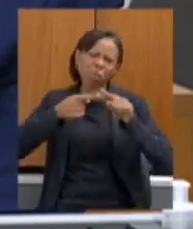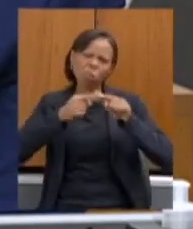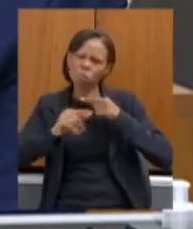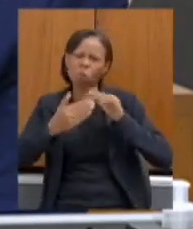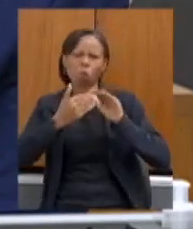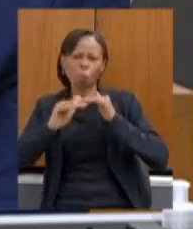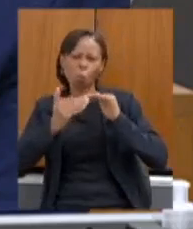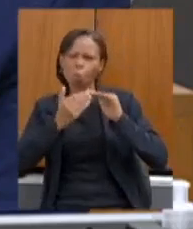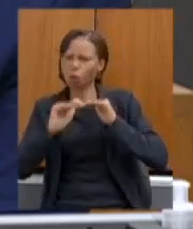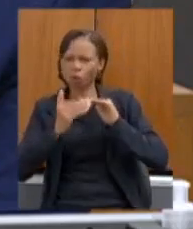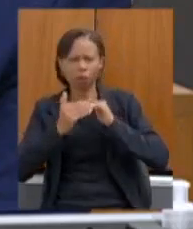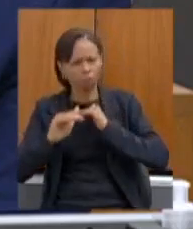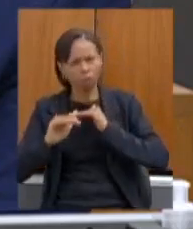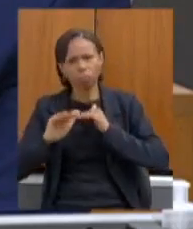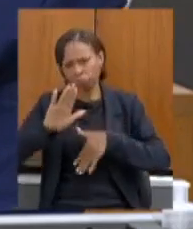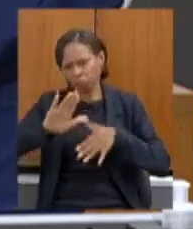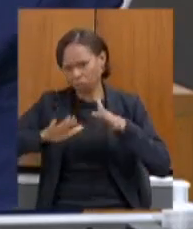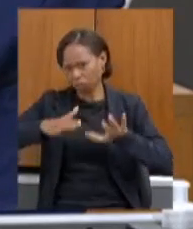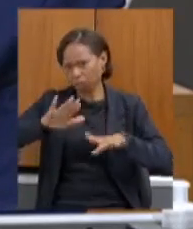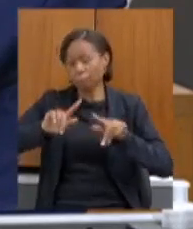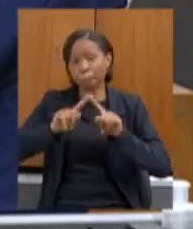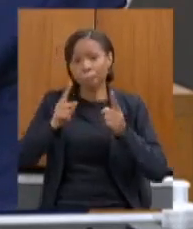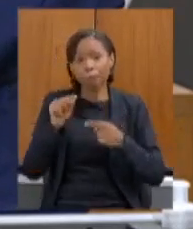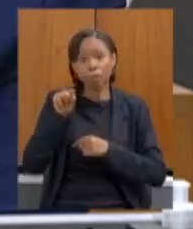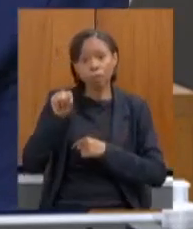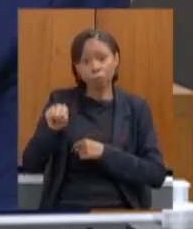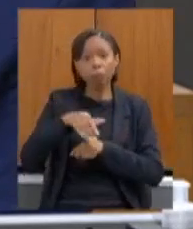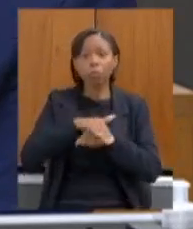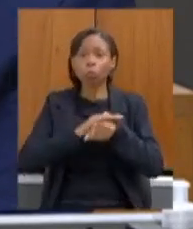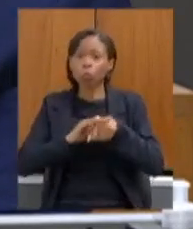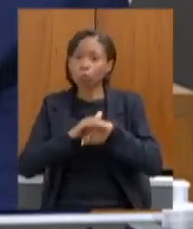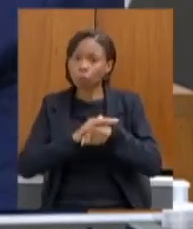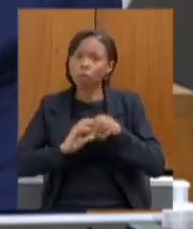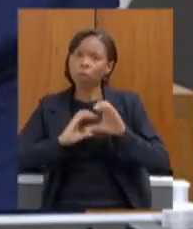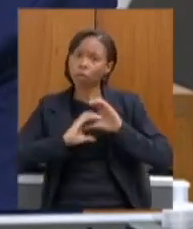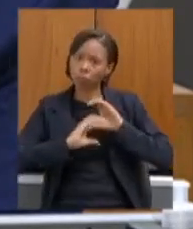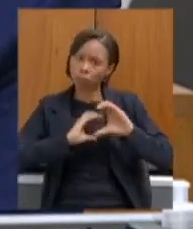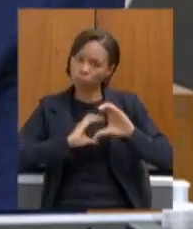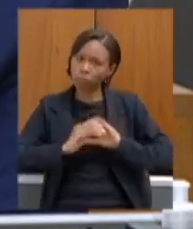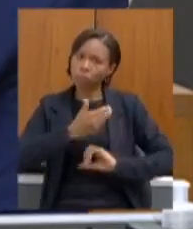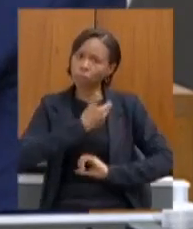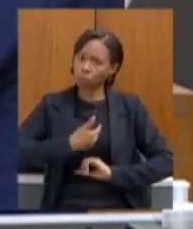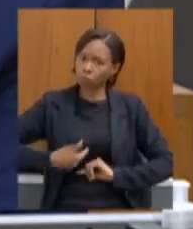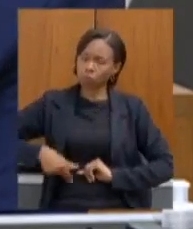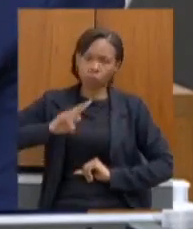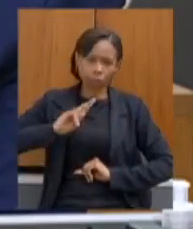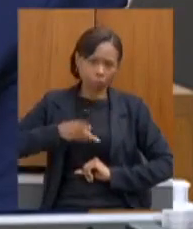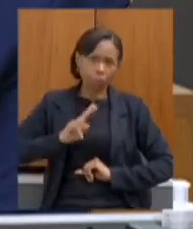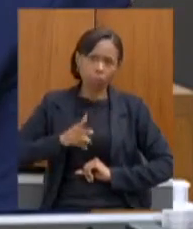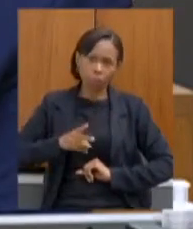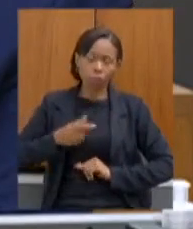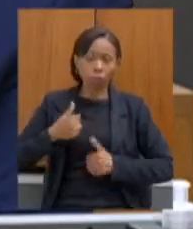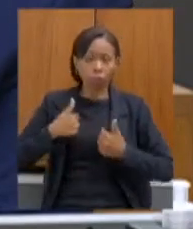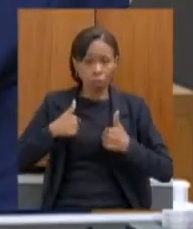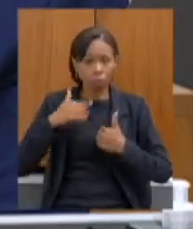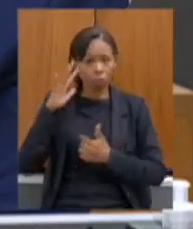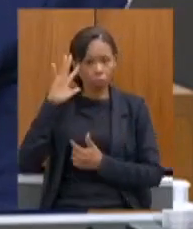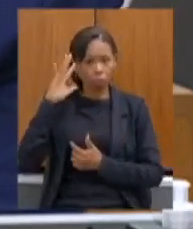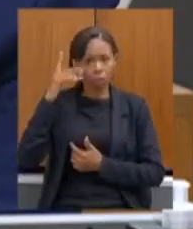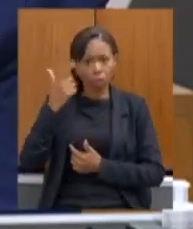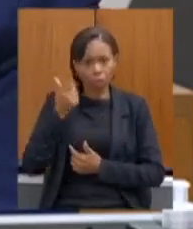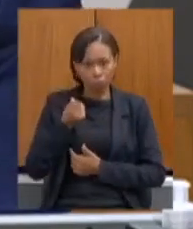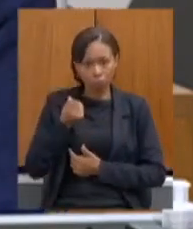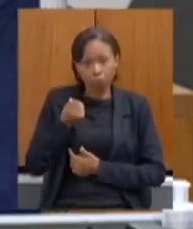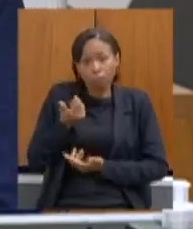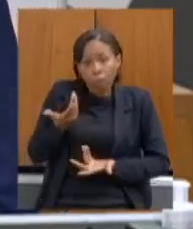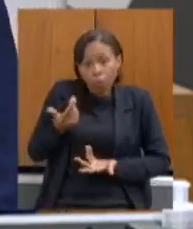os senhores não se privam de conversar com este governo, de dialogar com este governo. E eu acho, deputado, que este